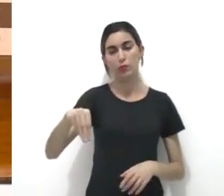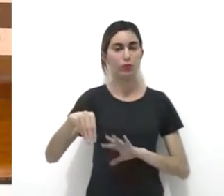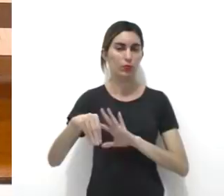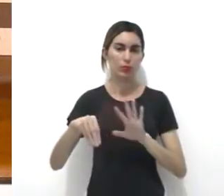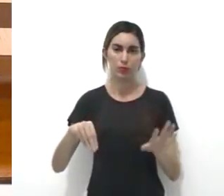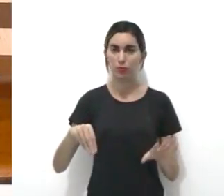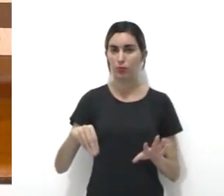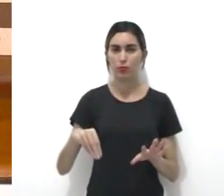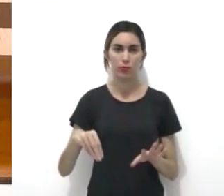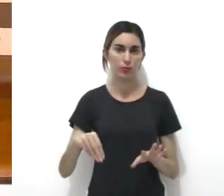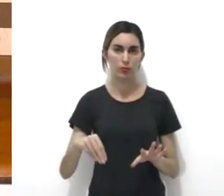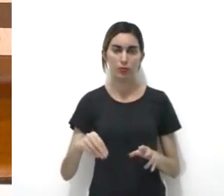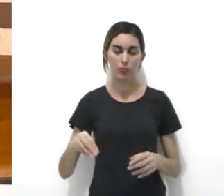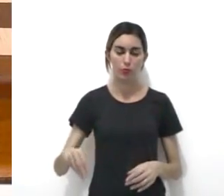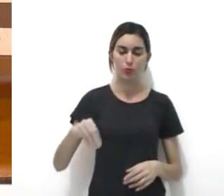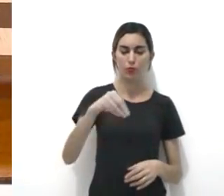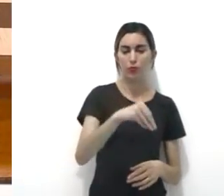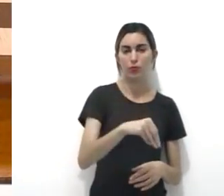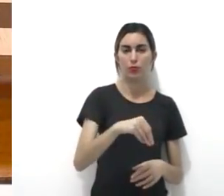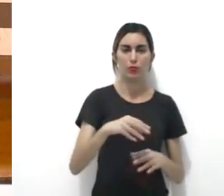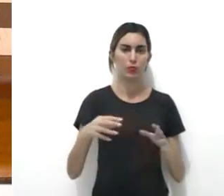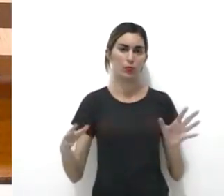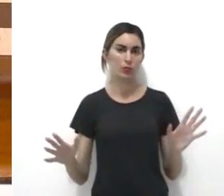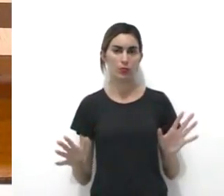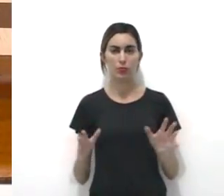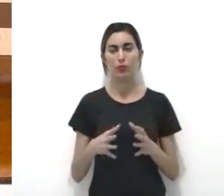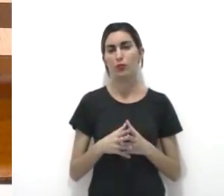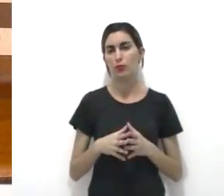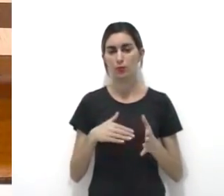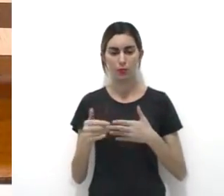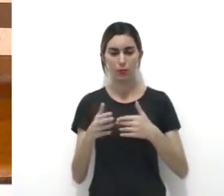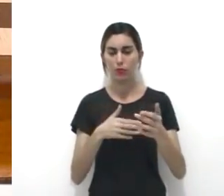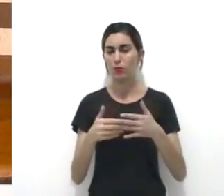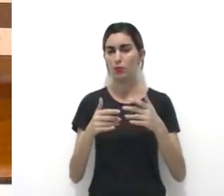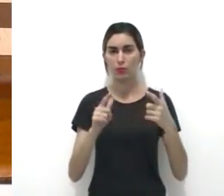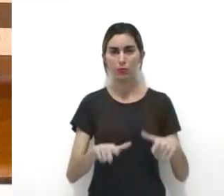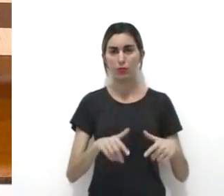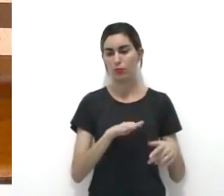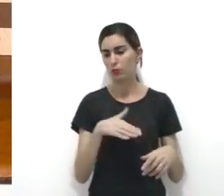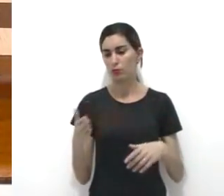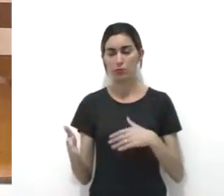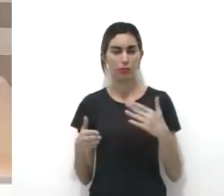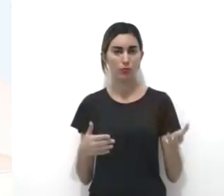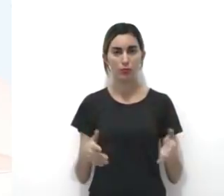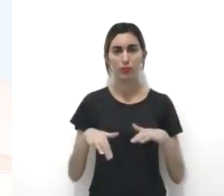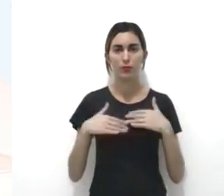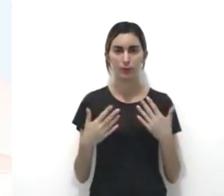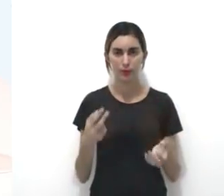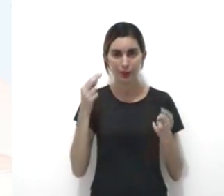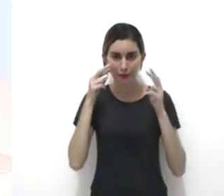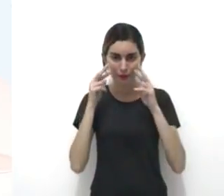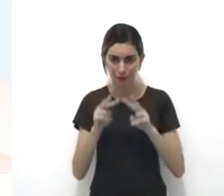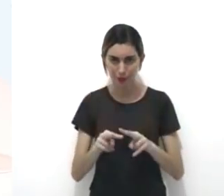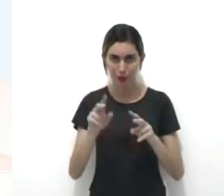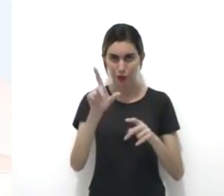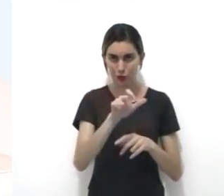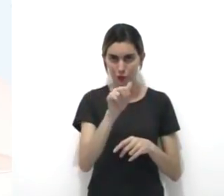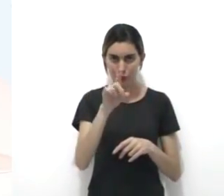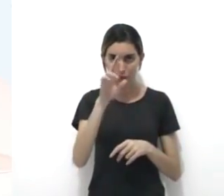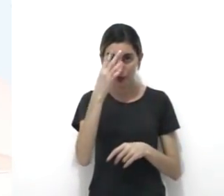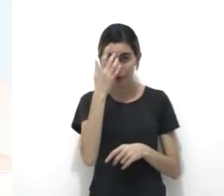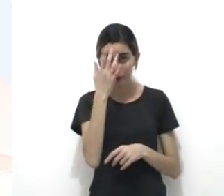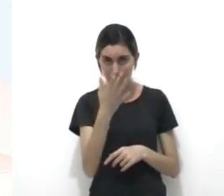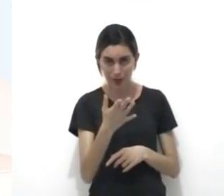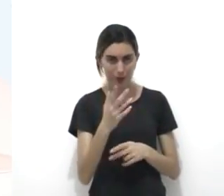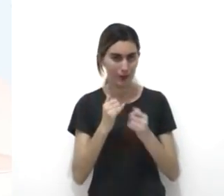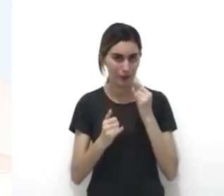uma casa na horizontal, uma casa em diagonal, para qualquer um dos lados. Então, viram como o xadrez é